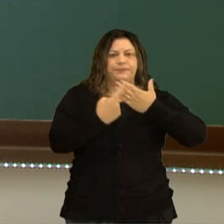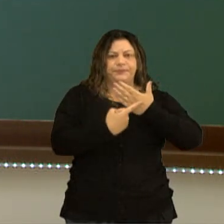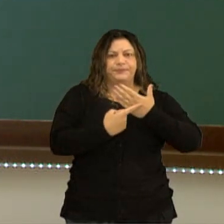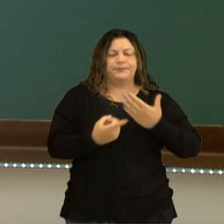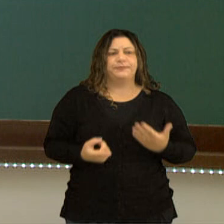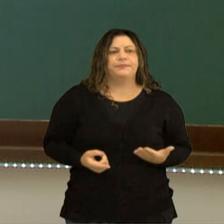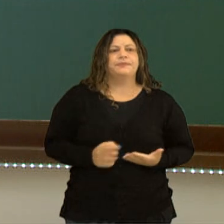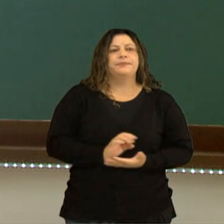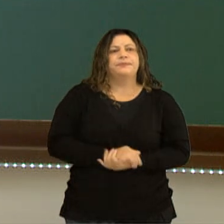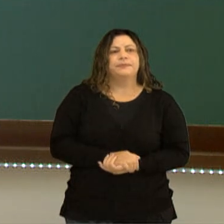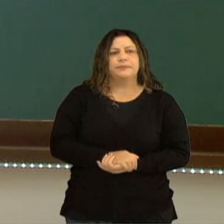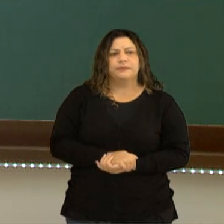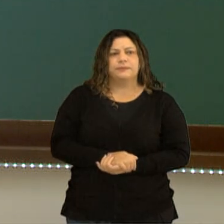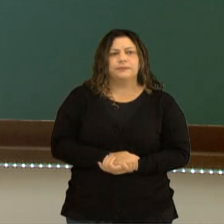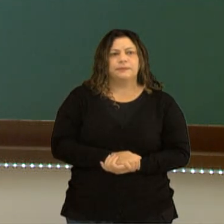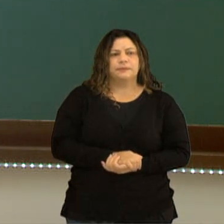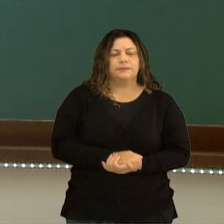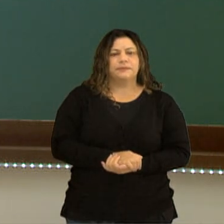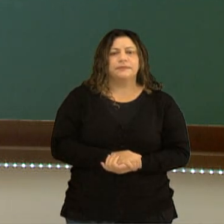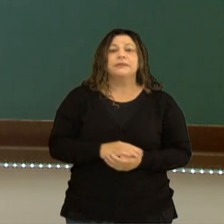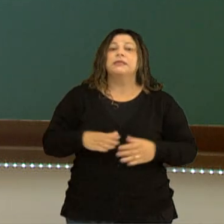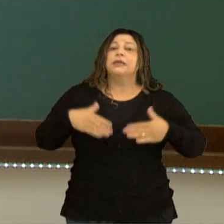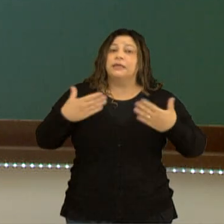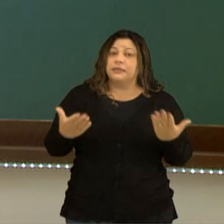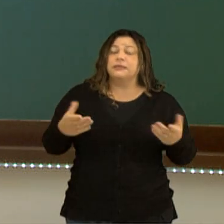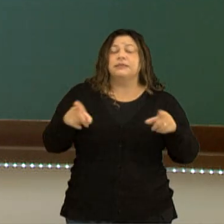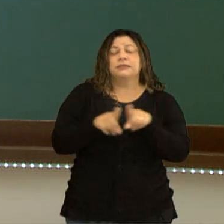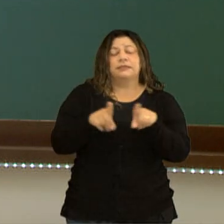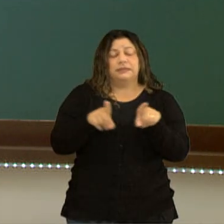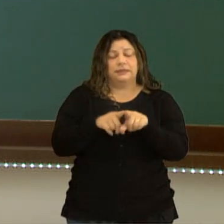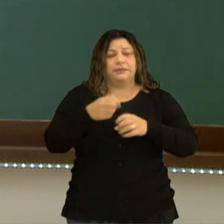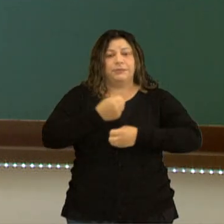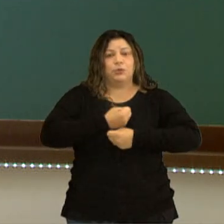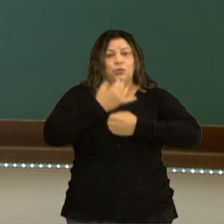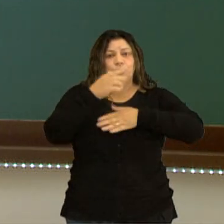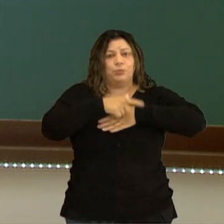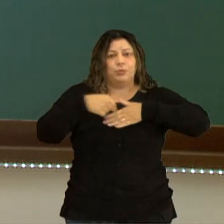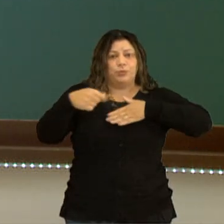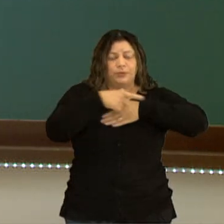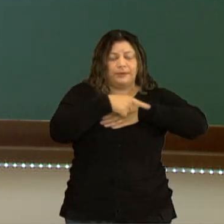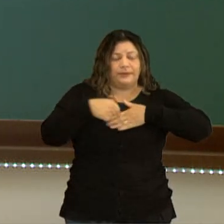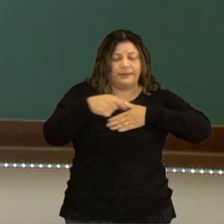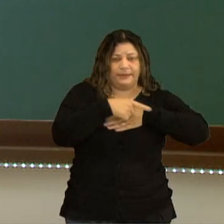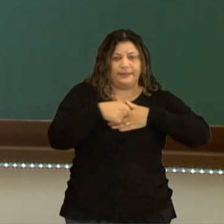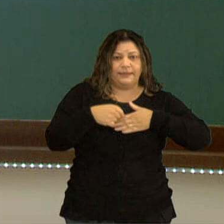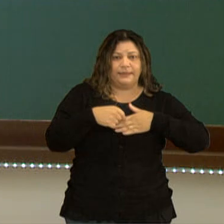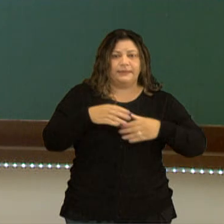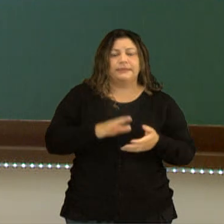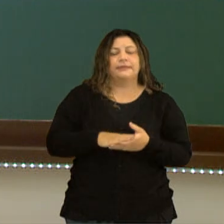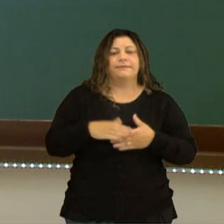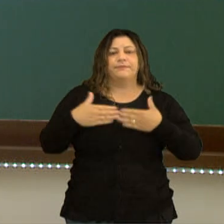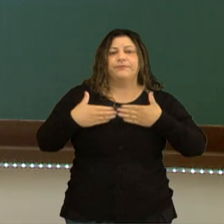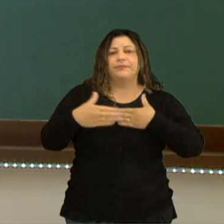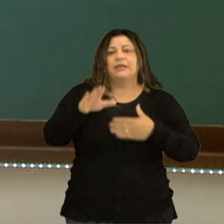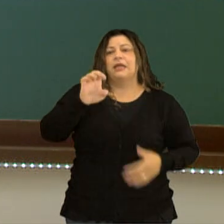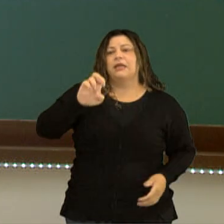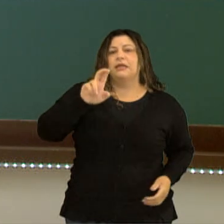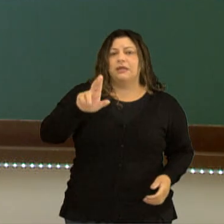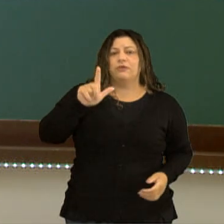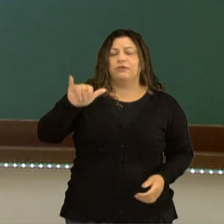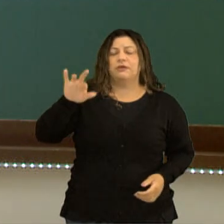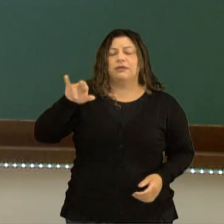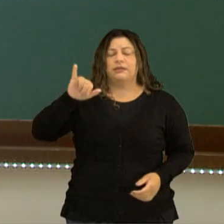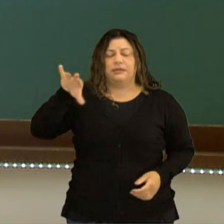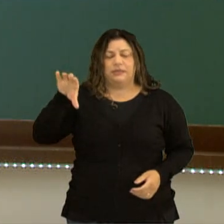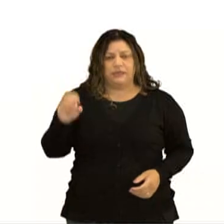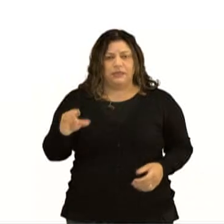figurado. Ainda, o poeta, através do eu lírico, que muitas vezes não é o poeta, na maioria das vezes não